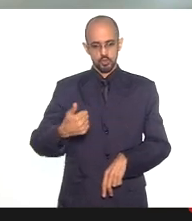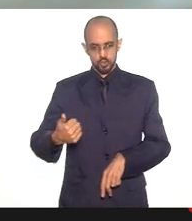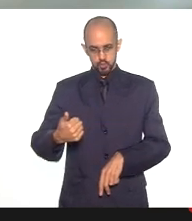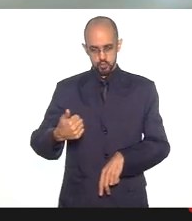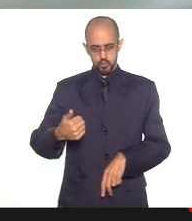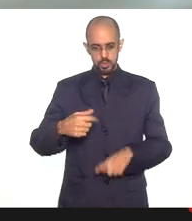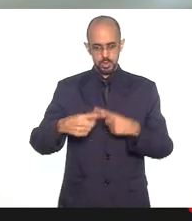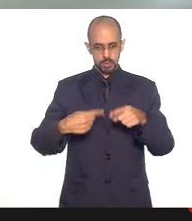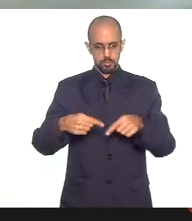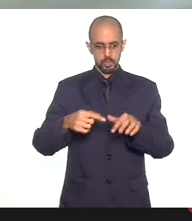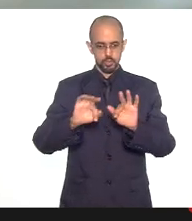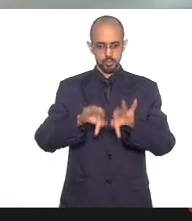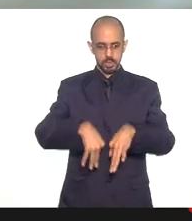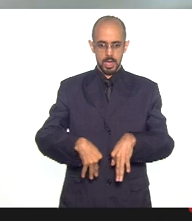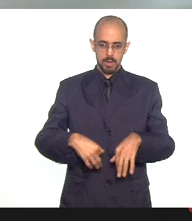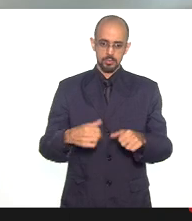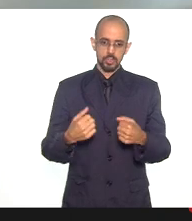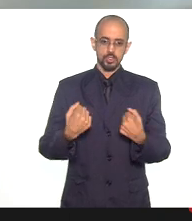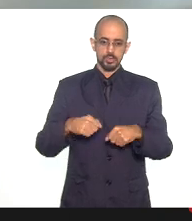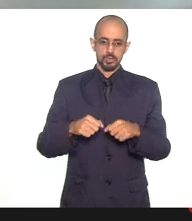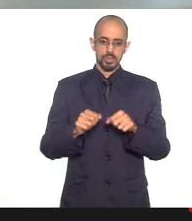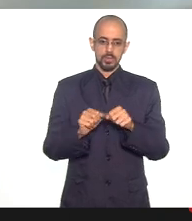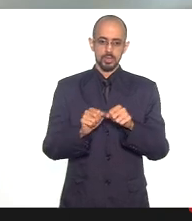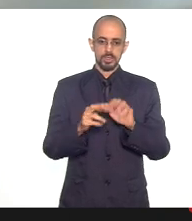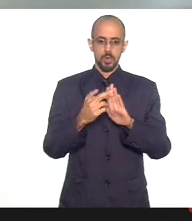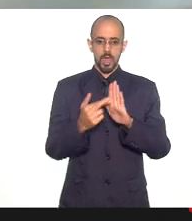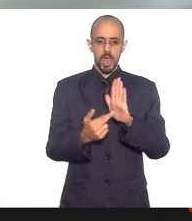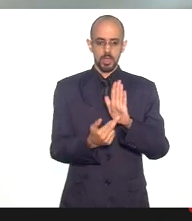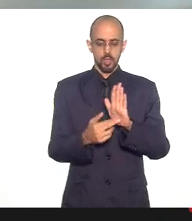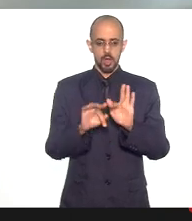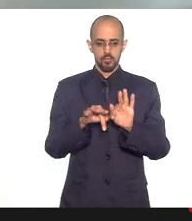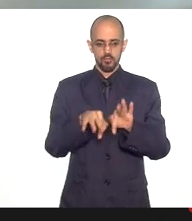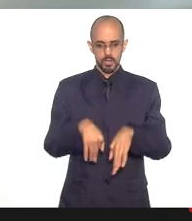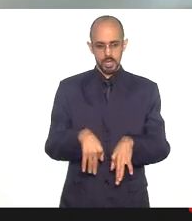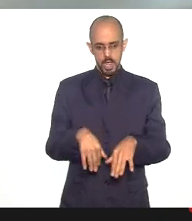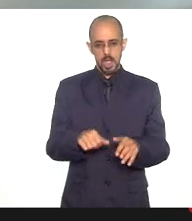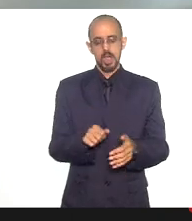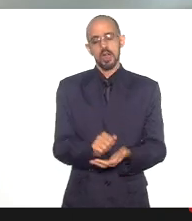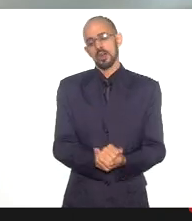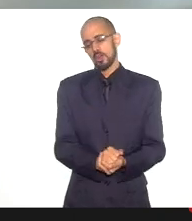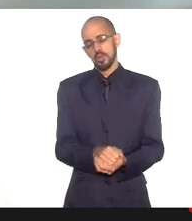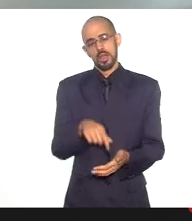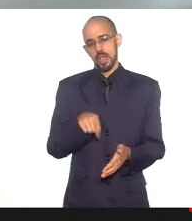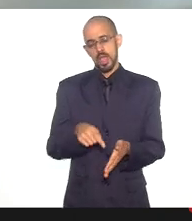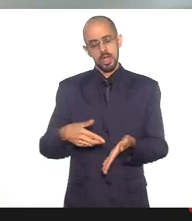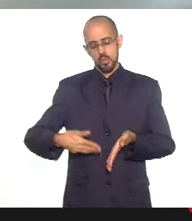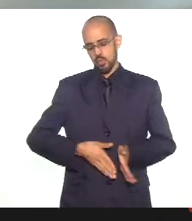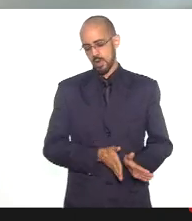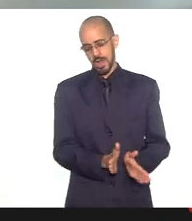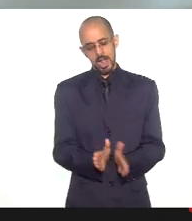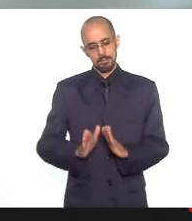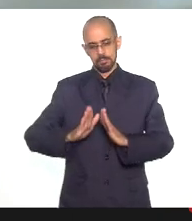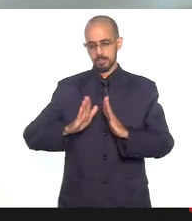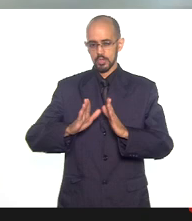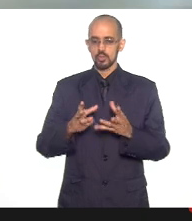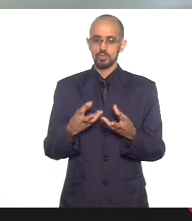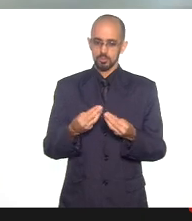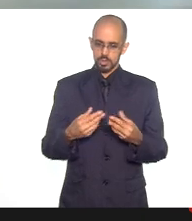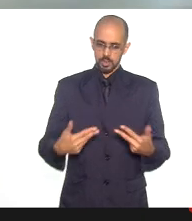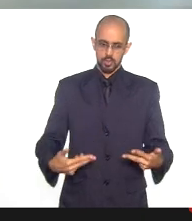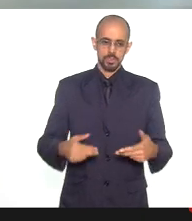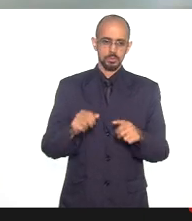término, evidentemente, a gente tem que fazer o relatório final, enfim. Isso é um caminho longo.